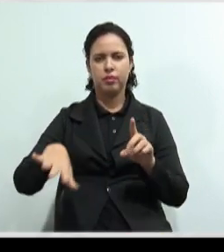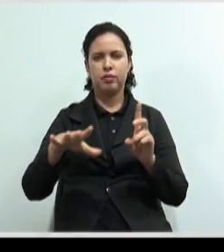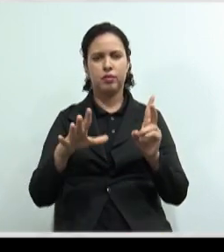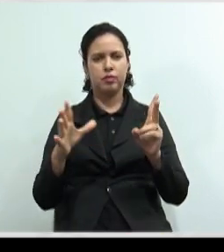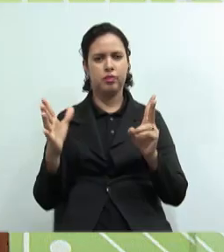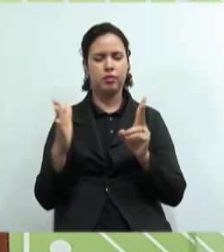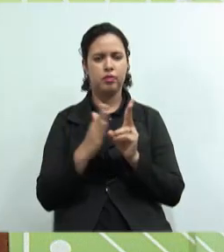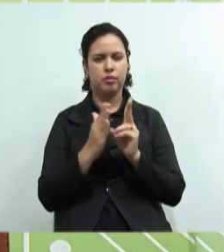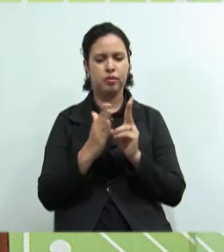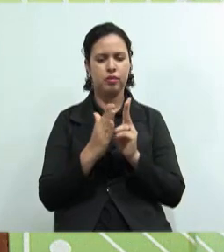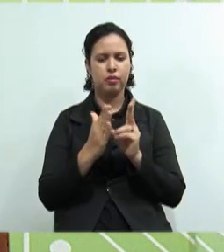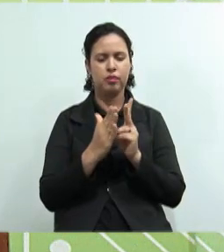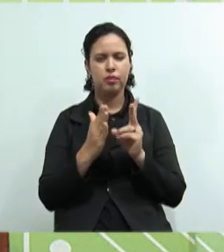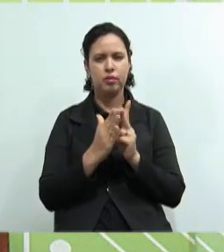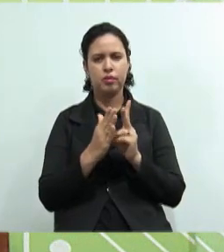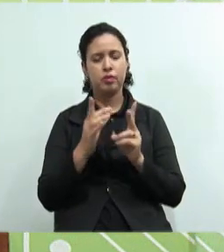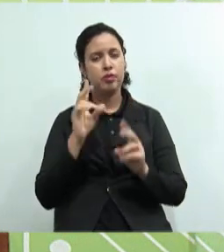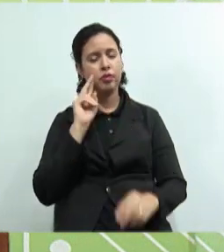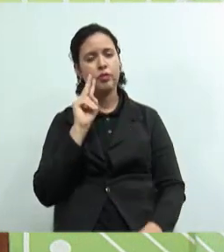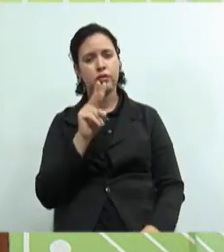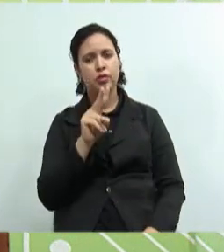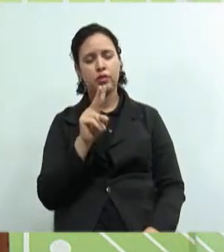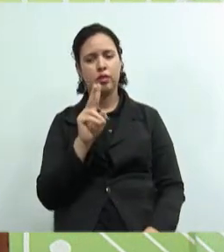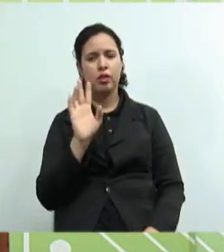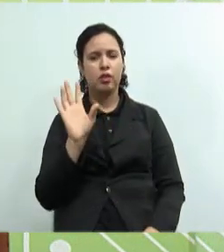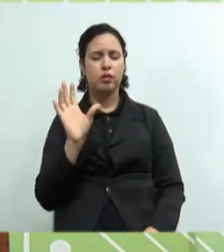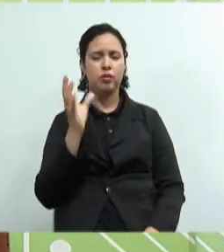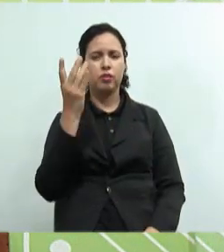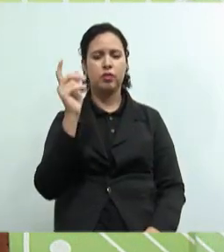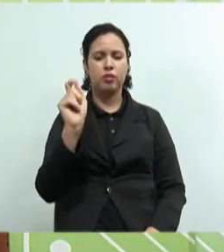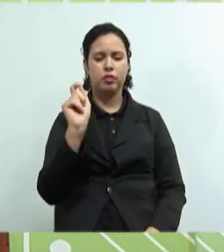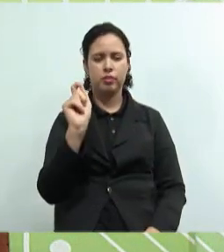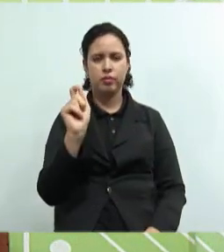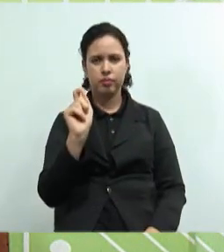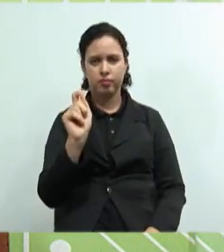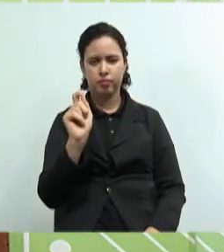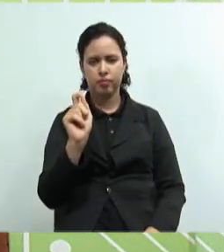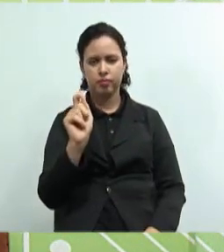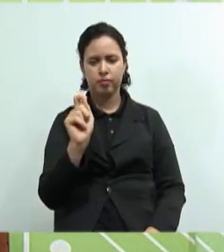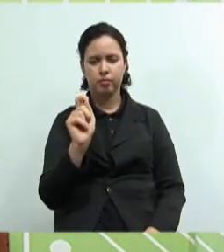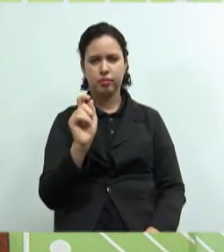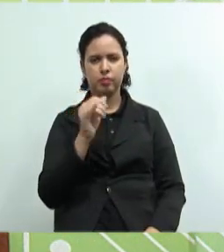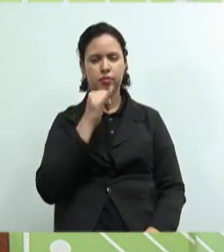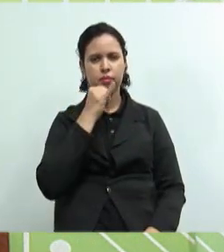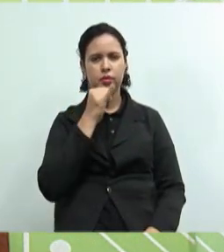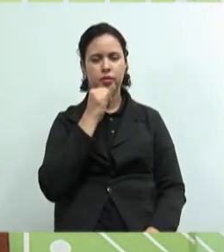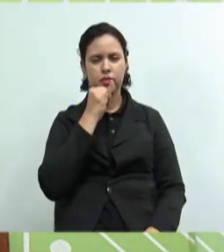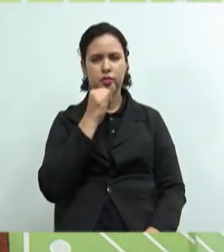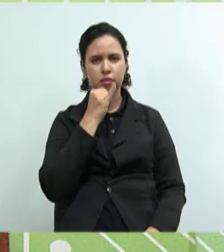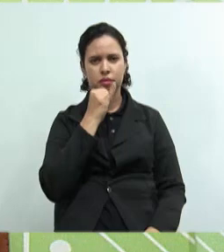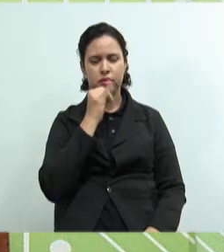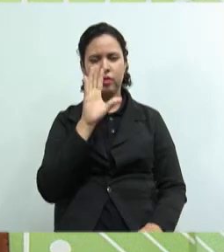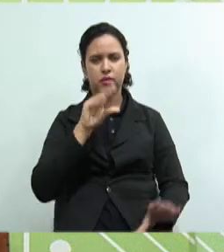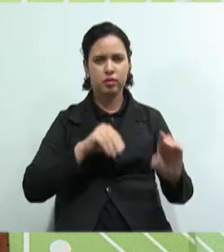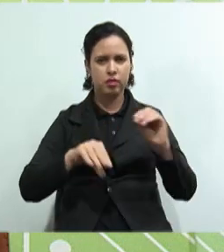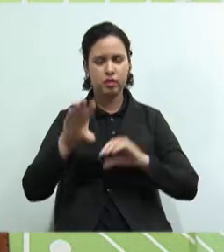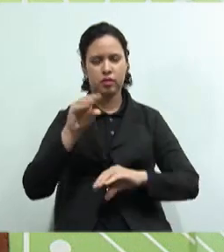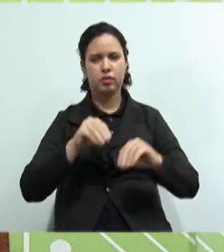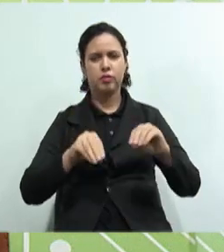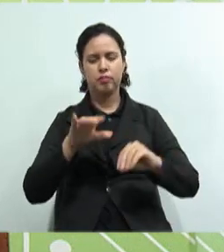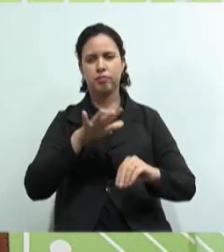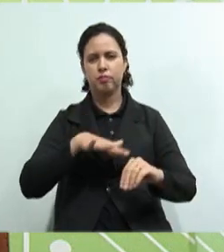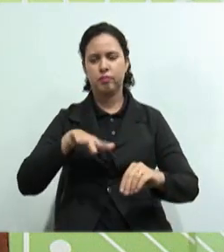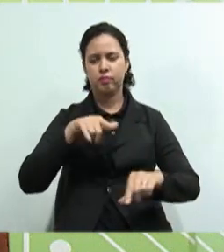quando acontecem escândalos, né, que antigamente nunca eram comentados, mas escândalos, como fala, por exemplo, de assédio no ambiente de trabalho,